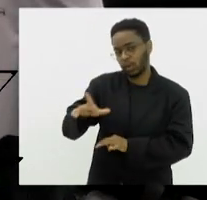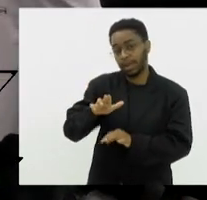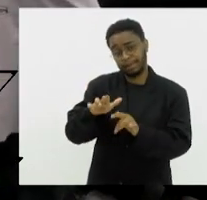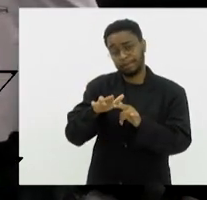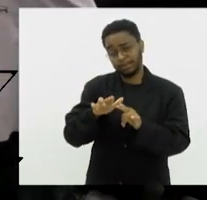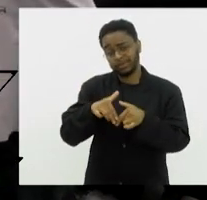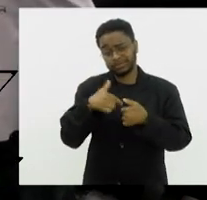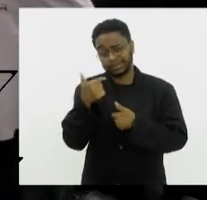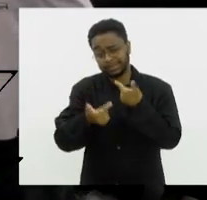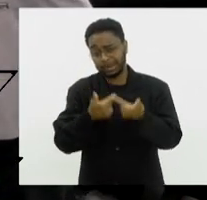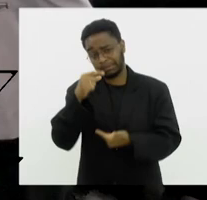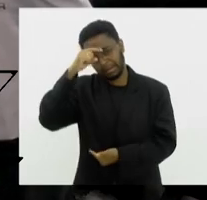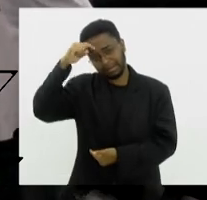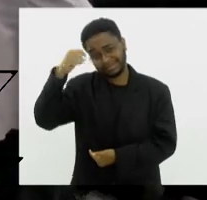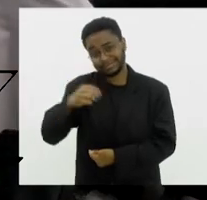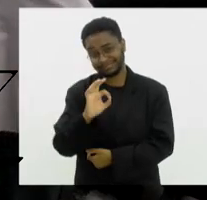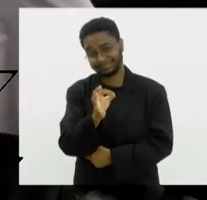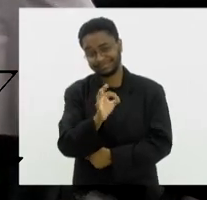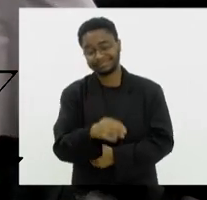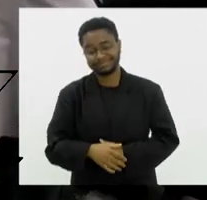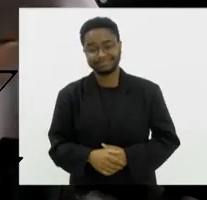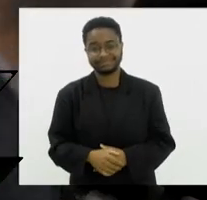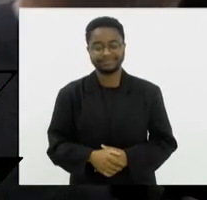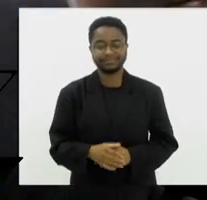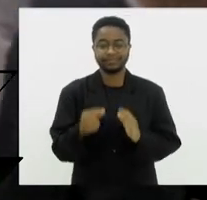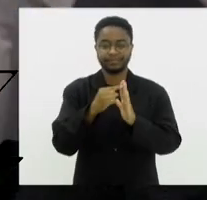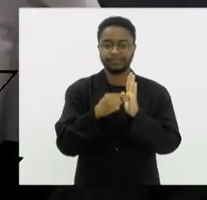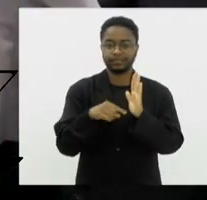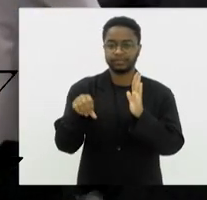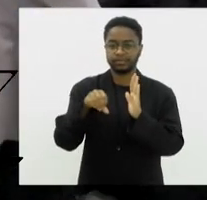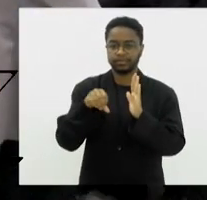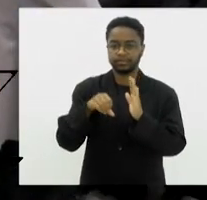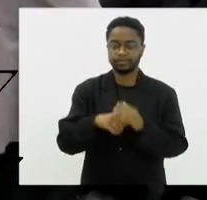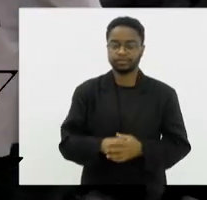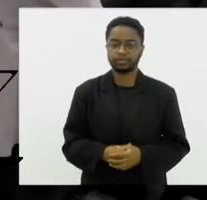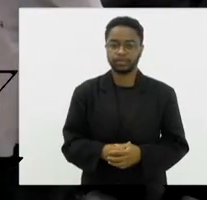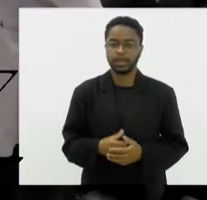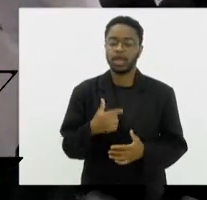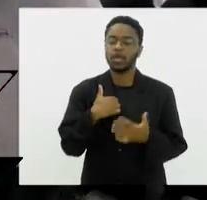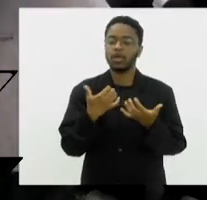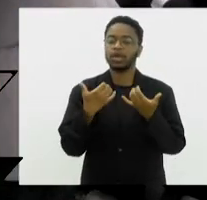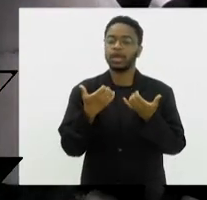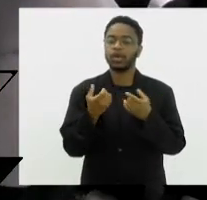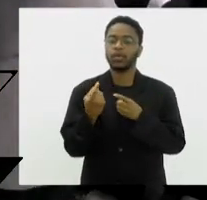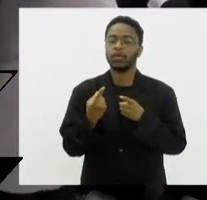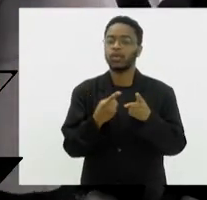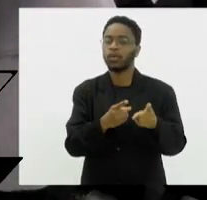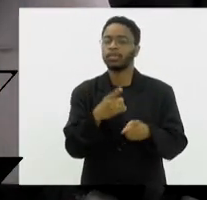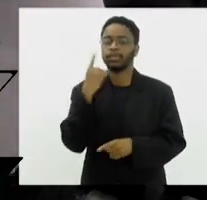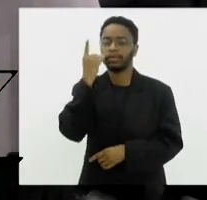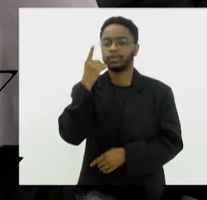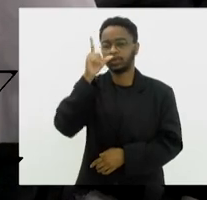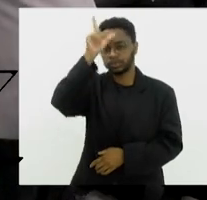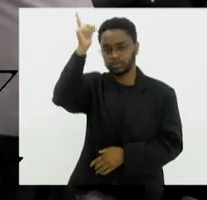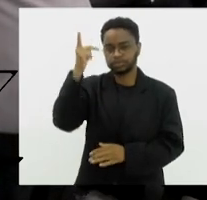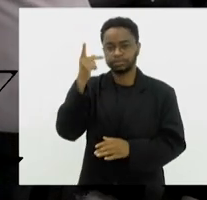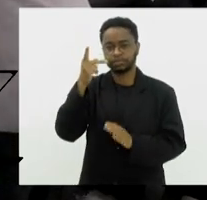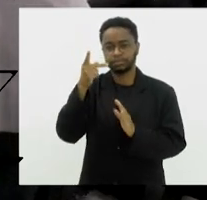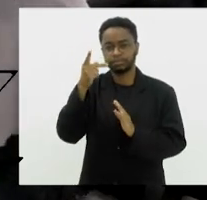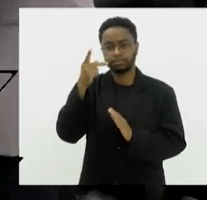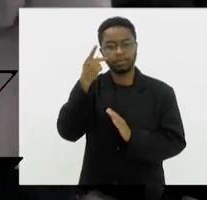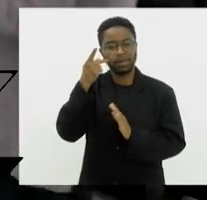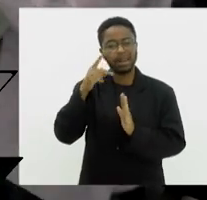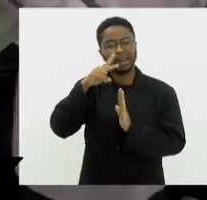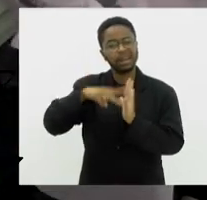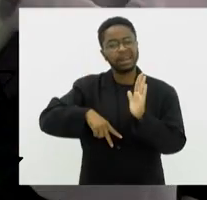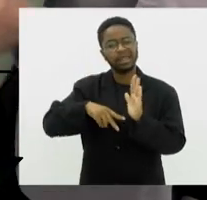do trabalho. É, exatamente. E tem 9 da pauta. Eu só queria protestar contra o deputado Luiz Paulo ler todas as emendas sábado e